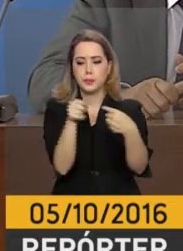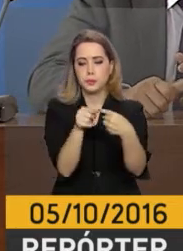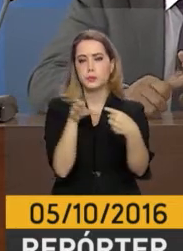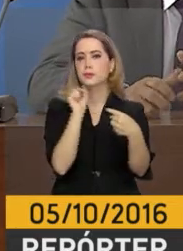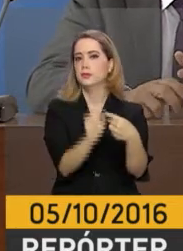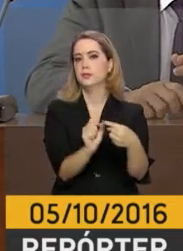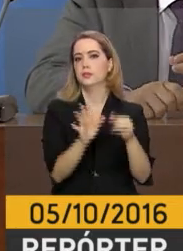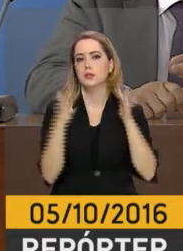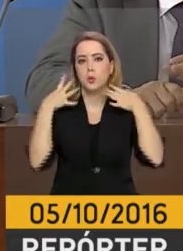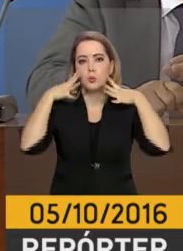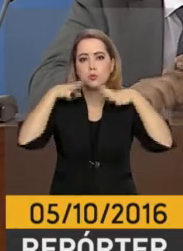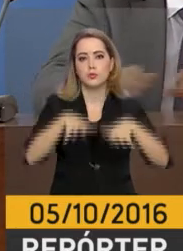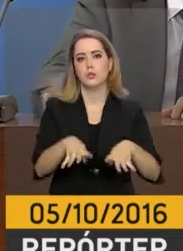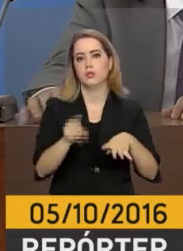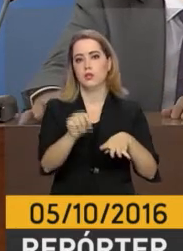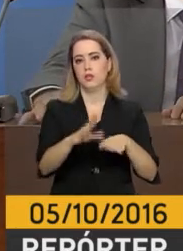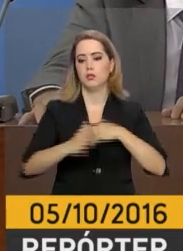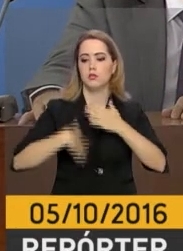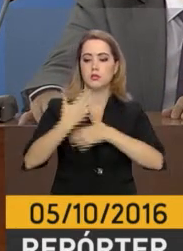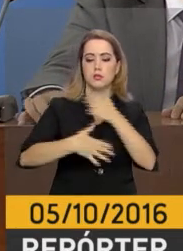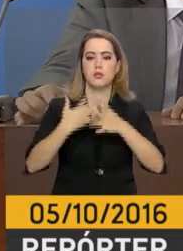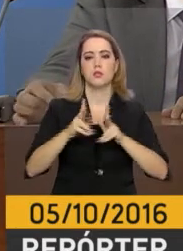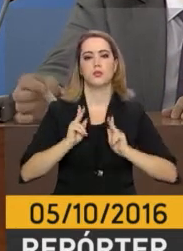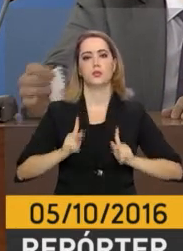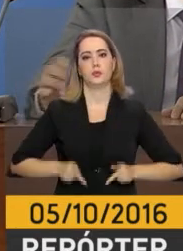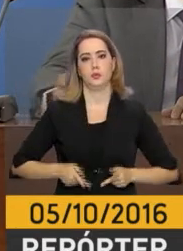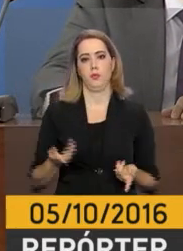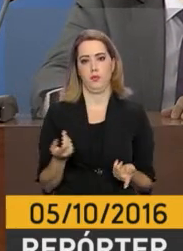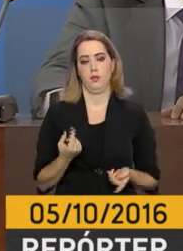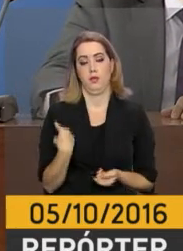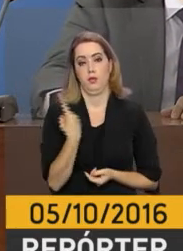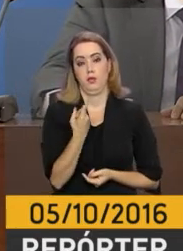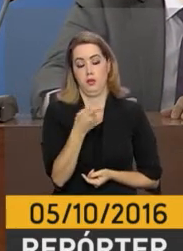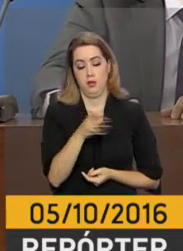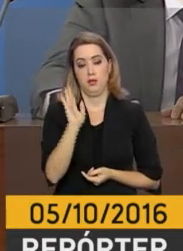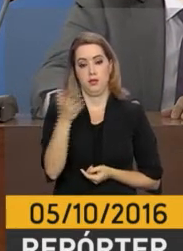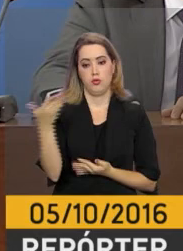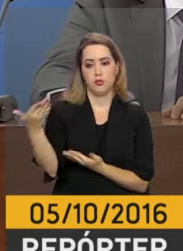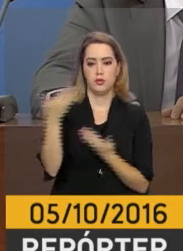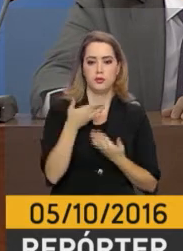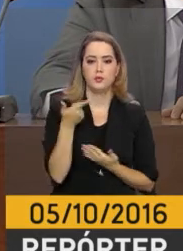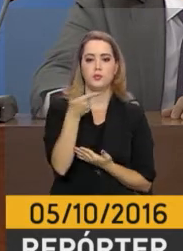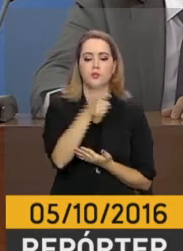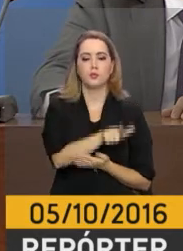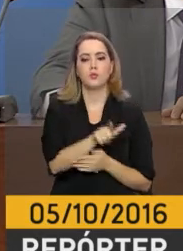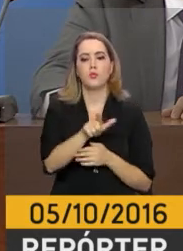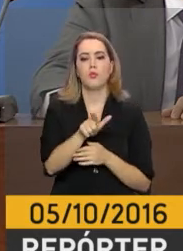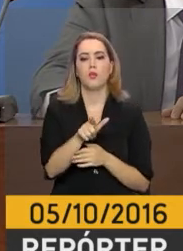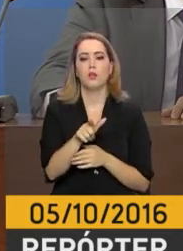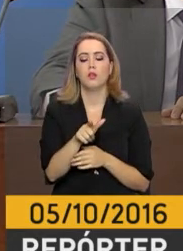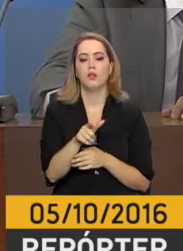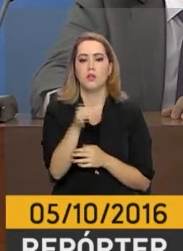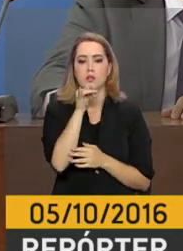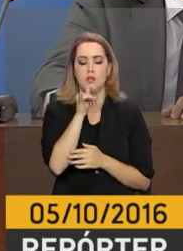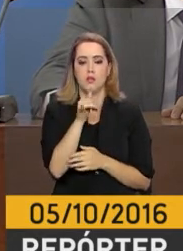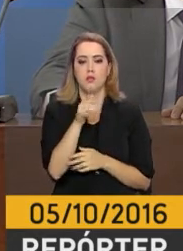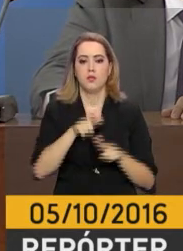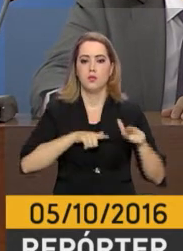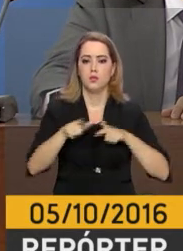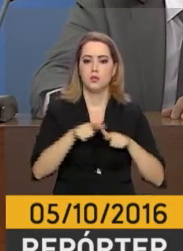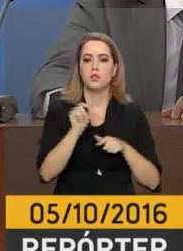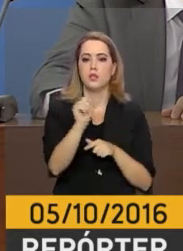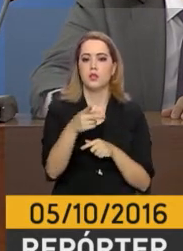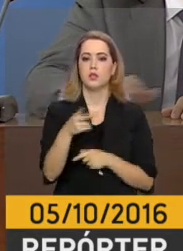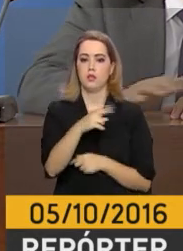tão cláudio duarte tem vem de uma experiência anterior ele foi o responsável pelo pelas políticas de atenção